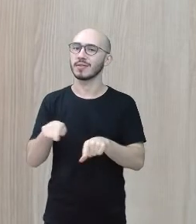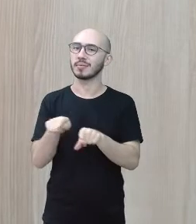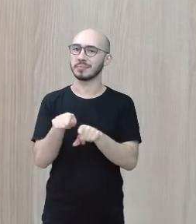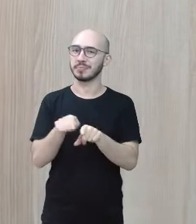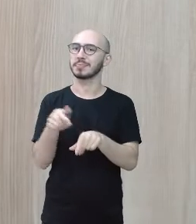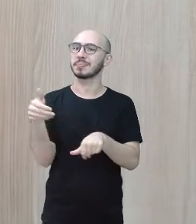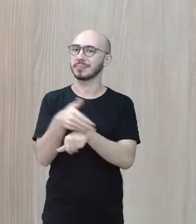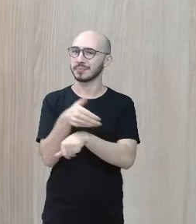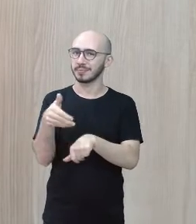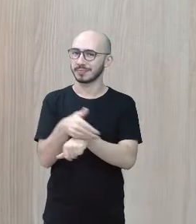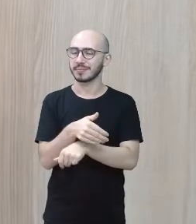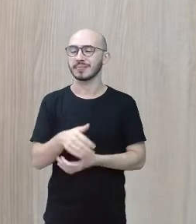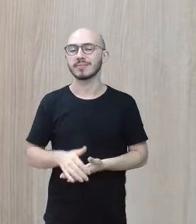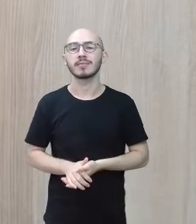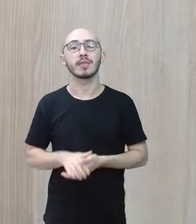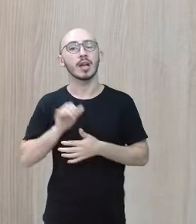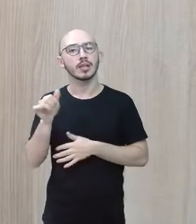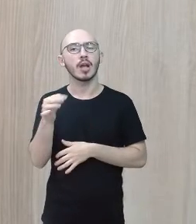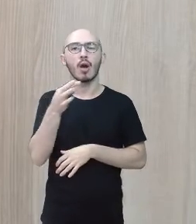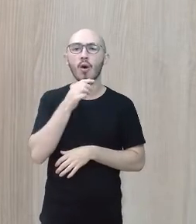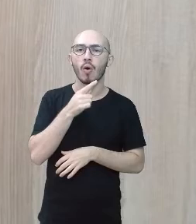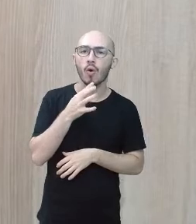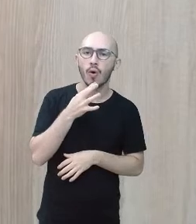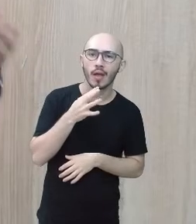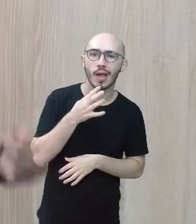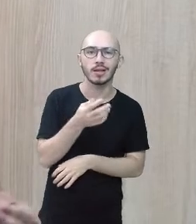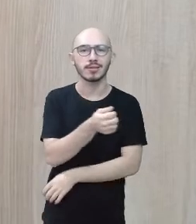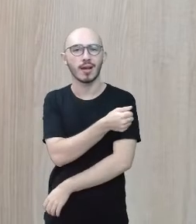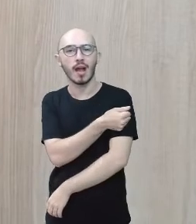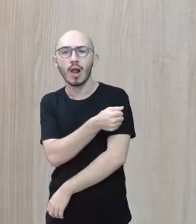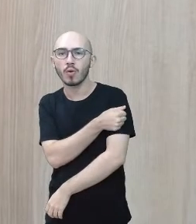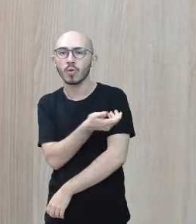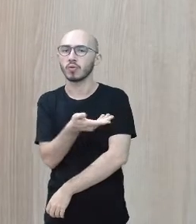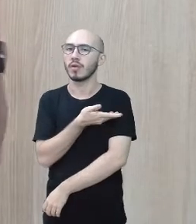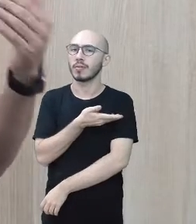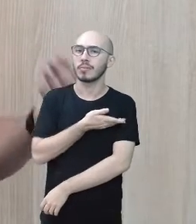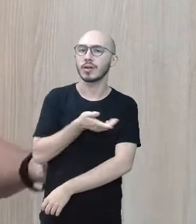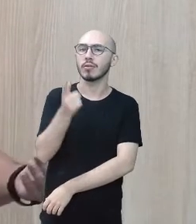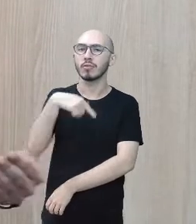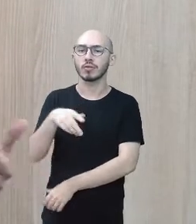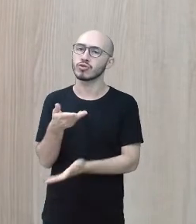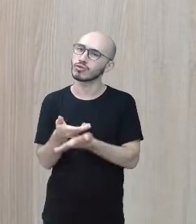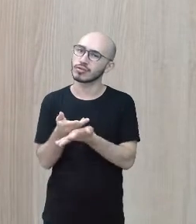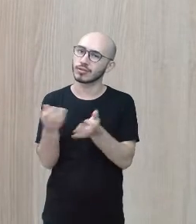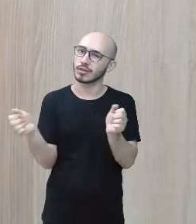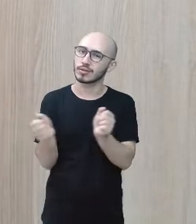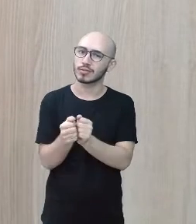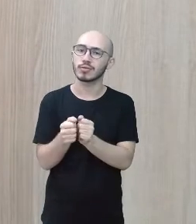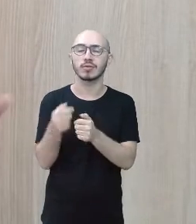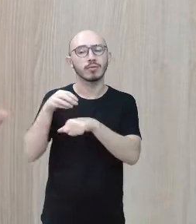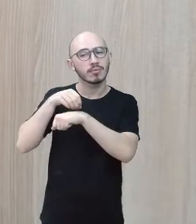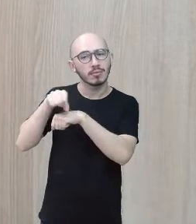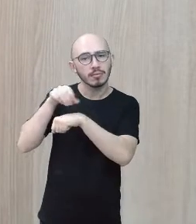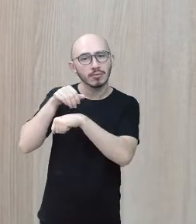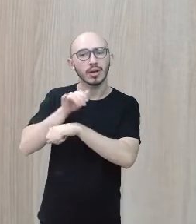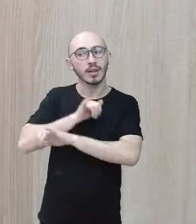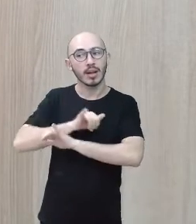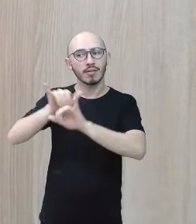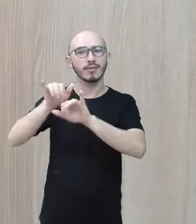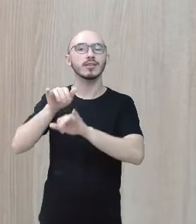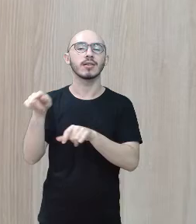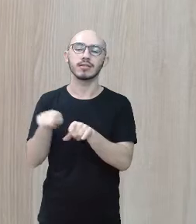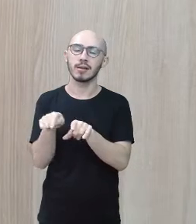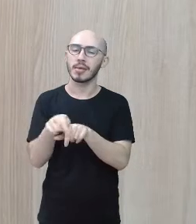bom? Então, se você conhece alguém que estuda com você ou estuda na rede, manda essas informações para que